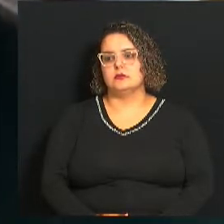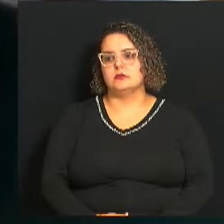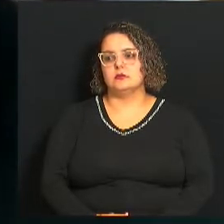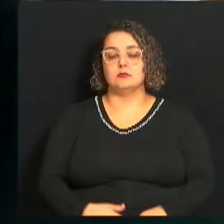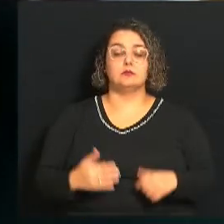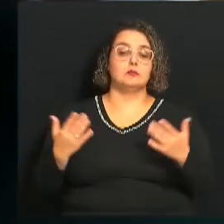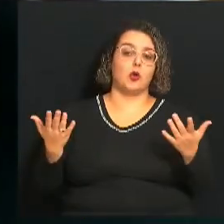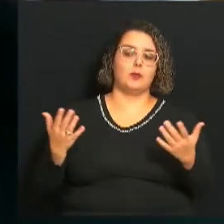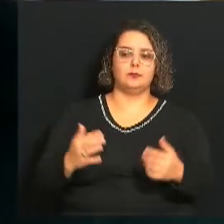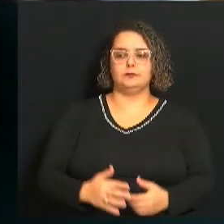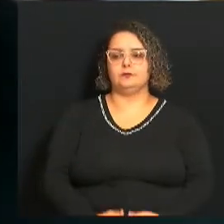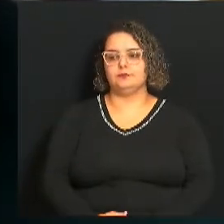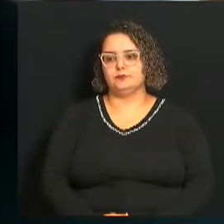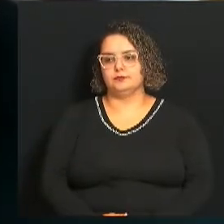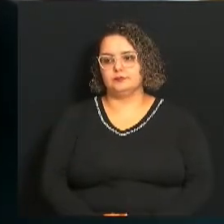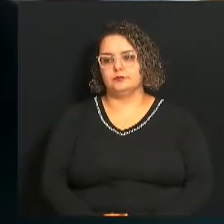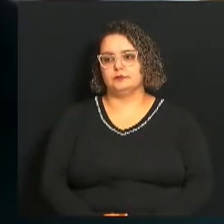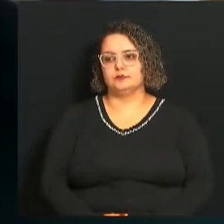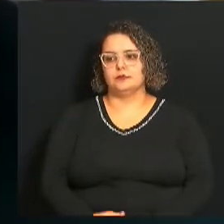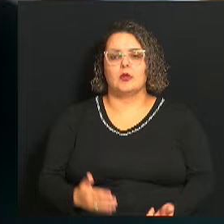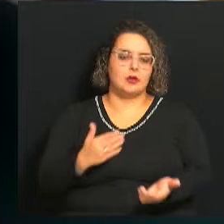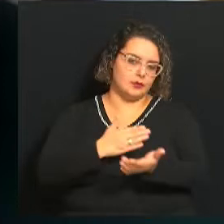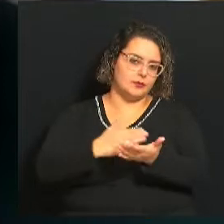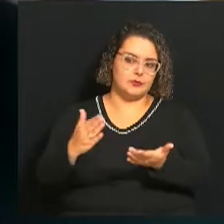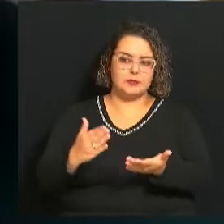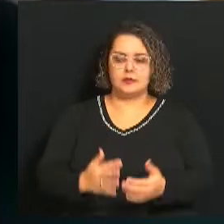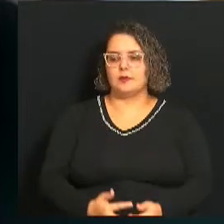Bom, então vamos lá.